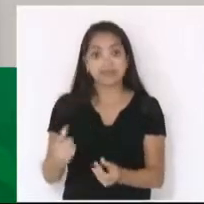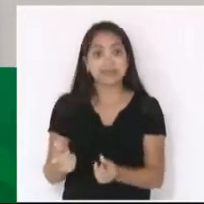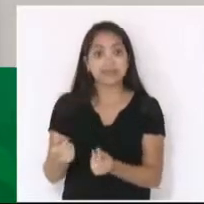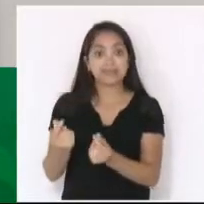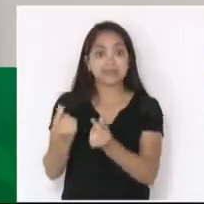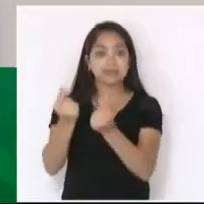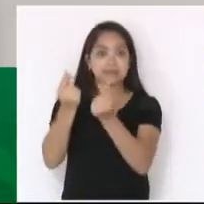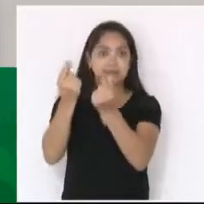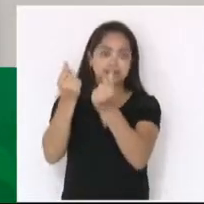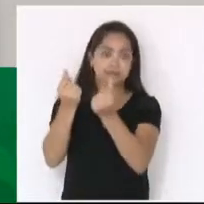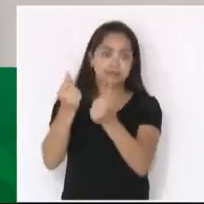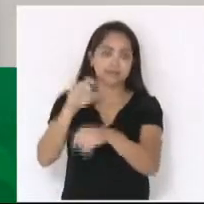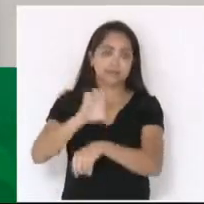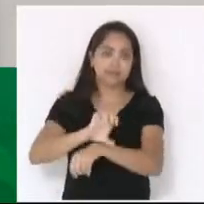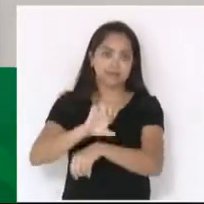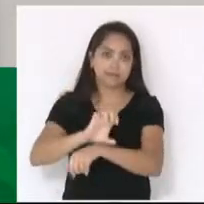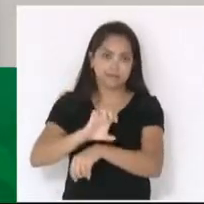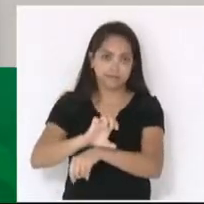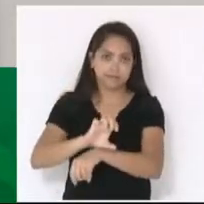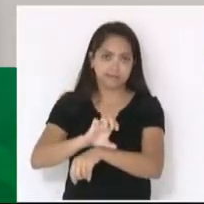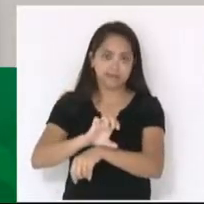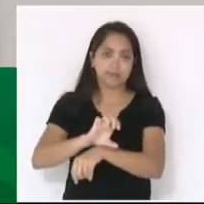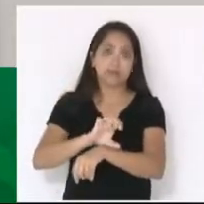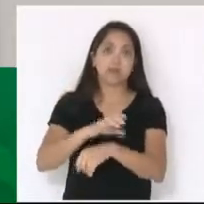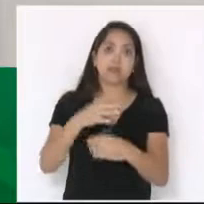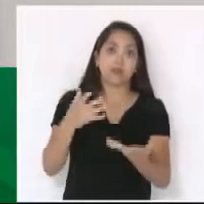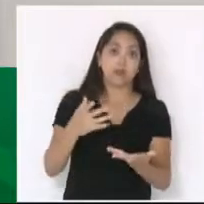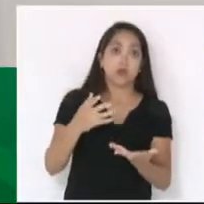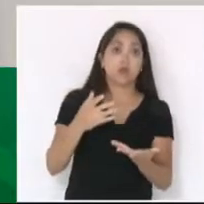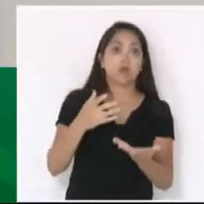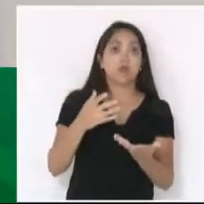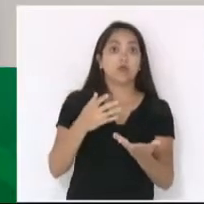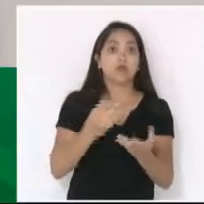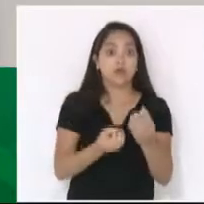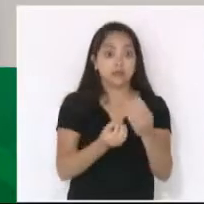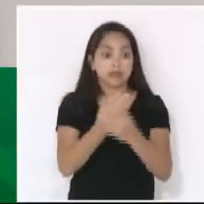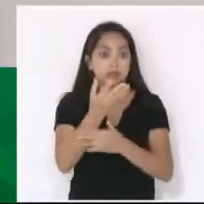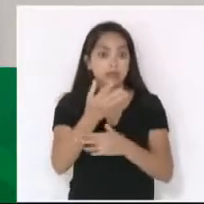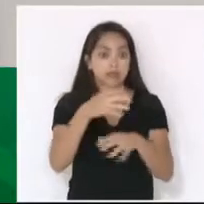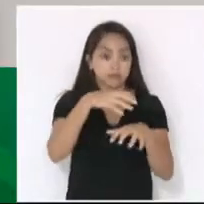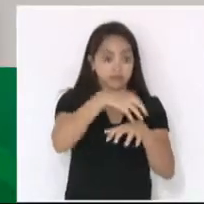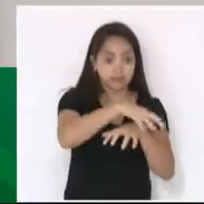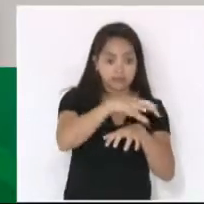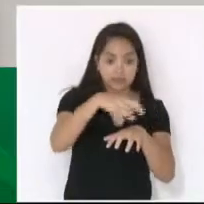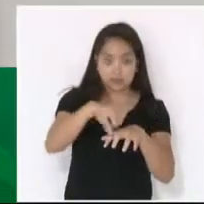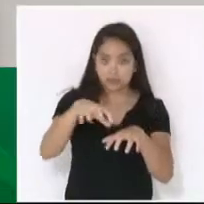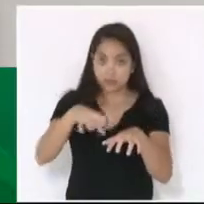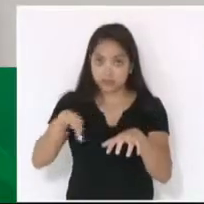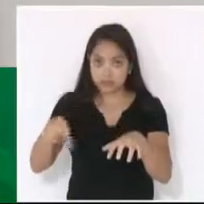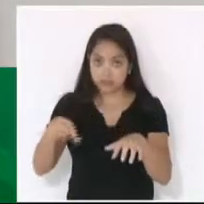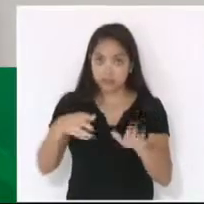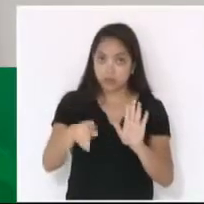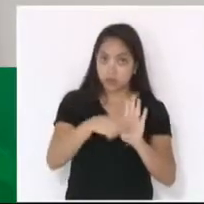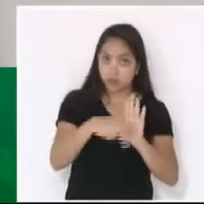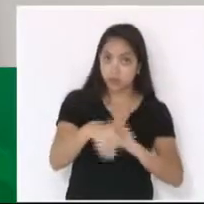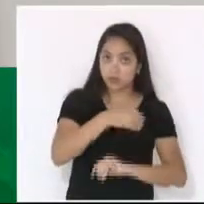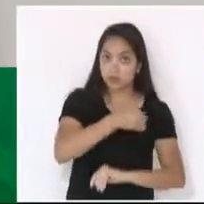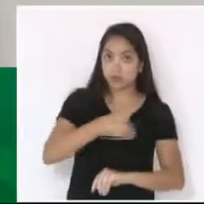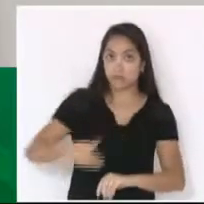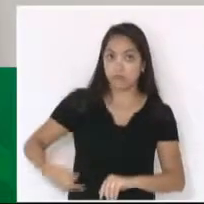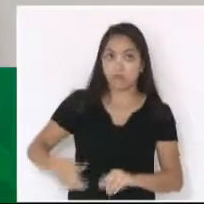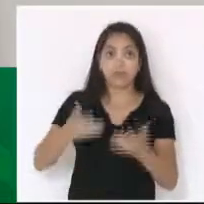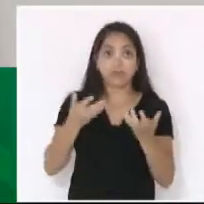do nosso Estado e com a política de descentralização do governo ele pretendia